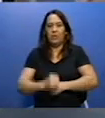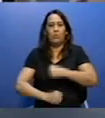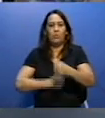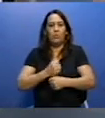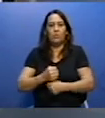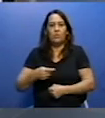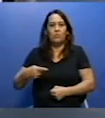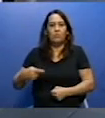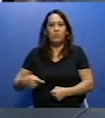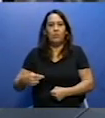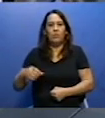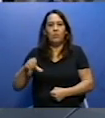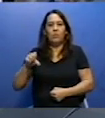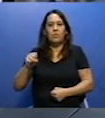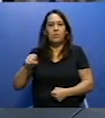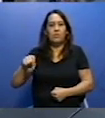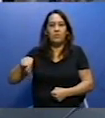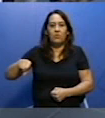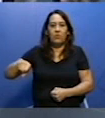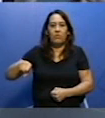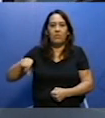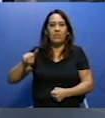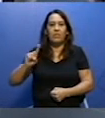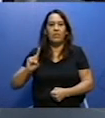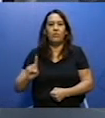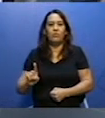1891, quando foi inaugurada.